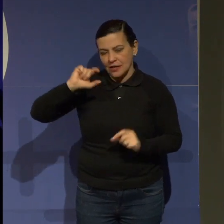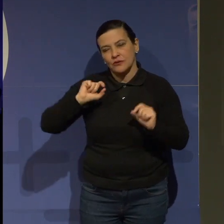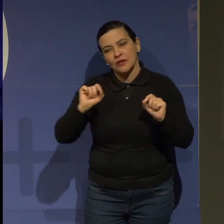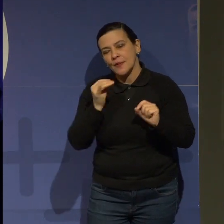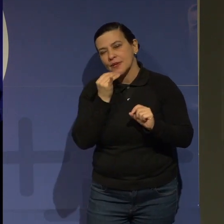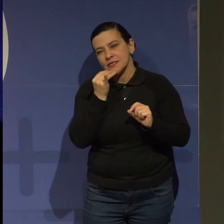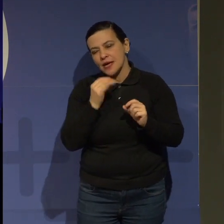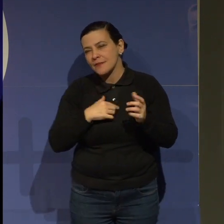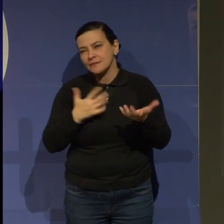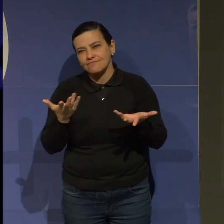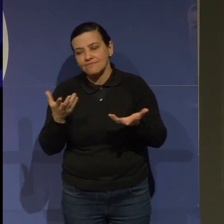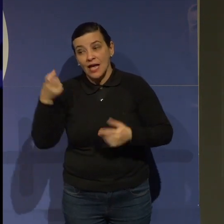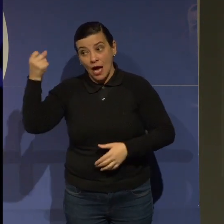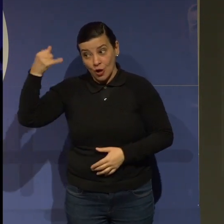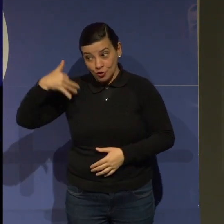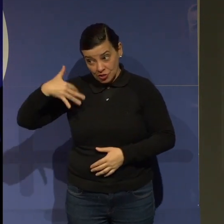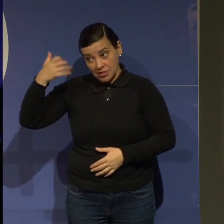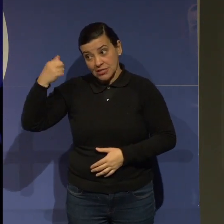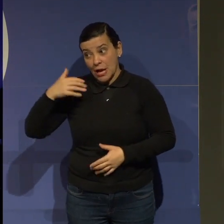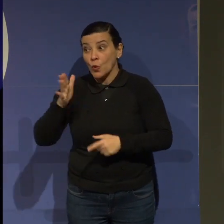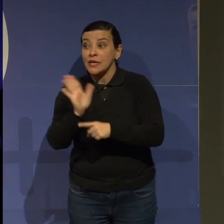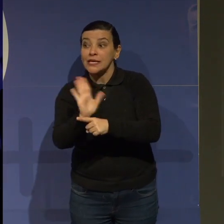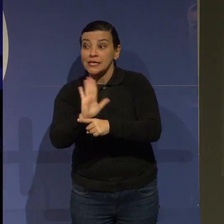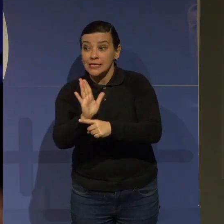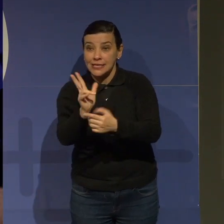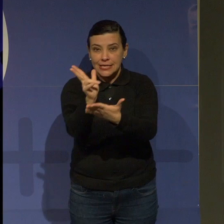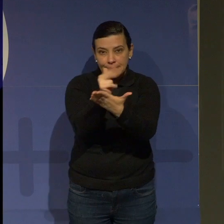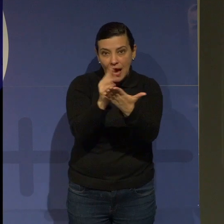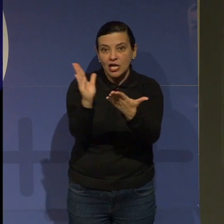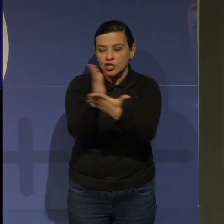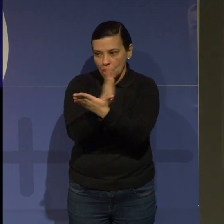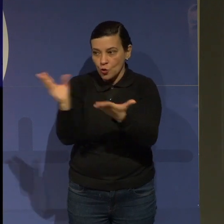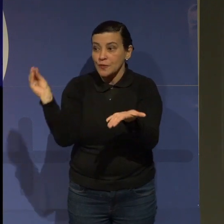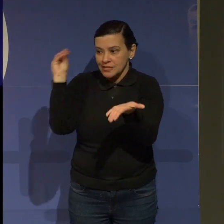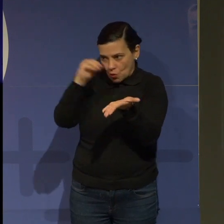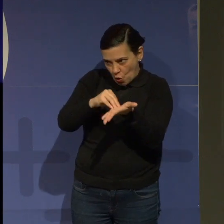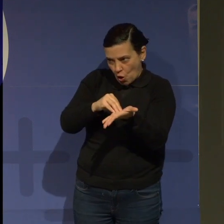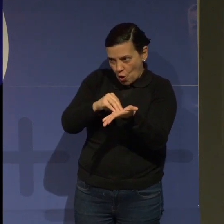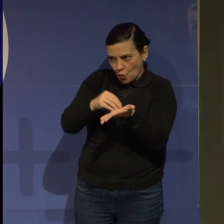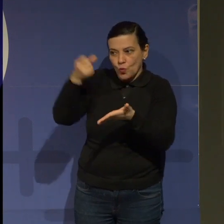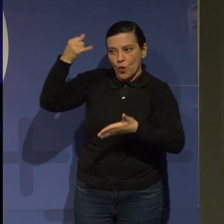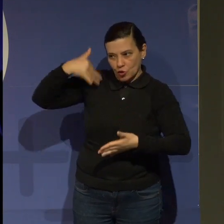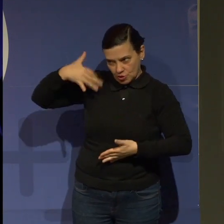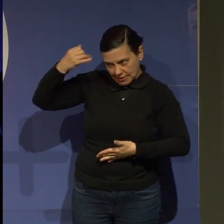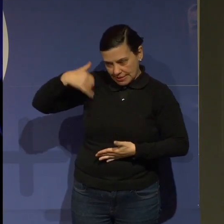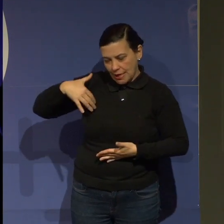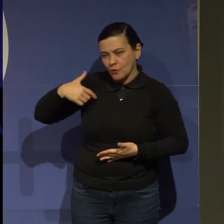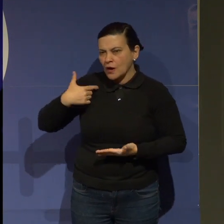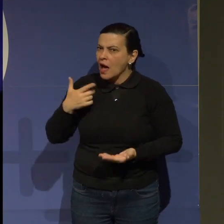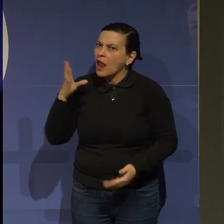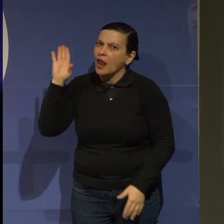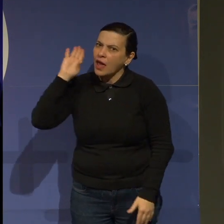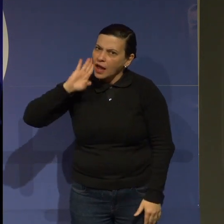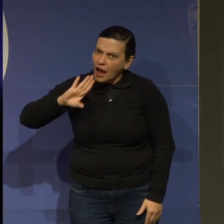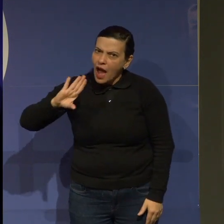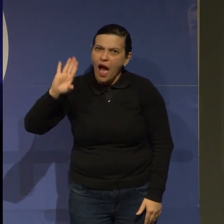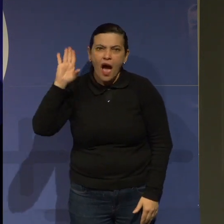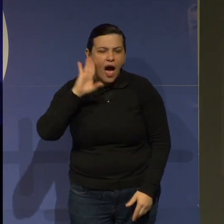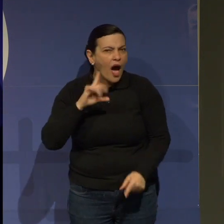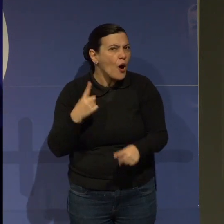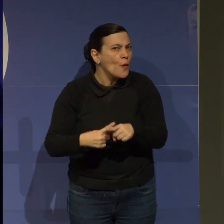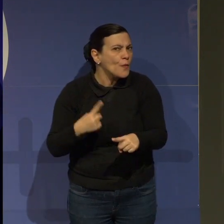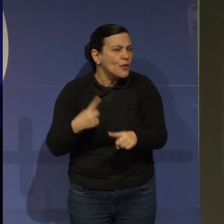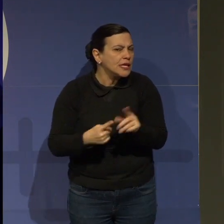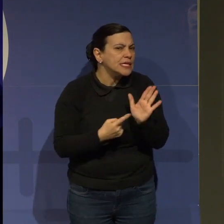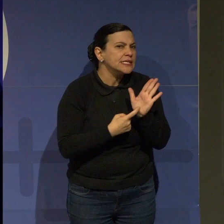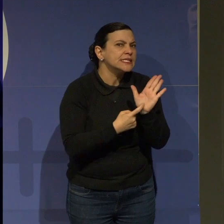colocar audiodescrição em algumas imagens. Eu costumo fazer isso no Stories. Então, é super legal, porque a gente